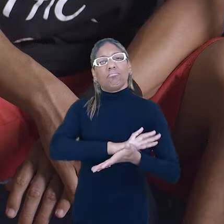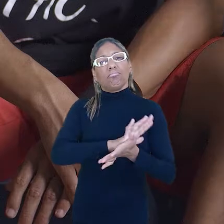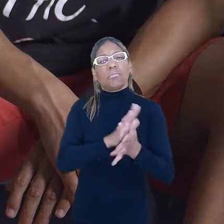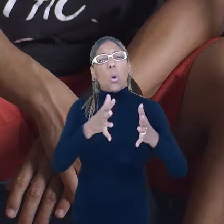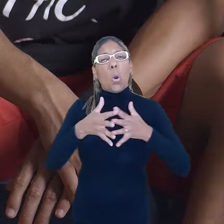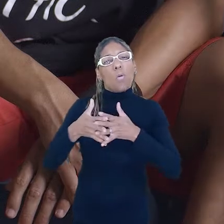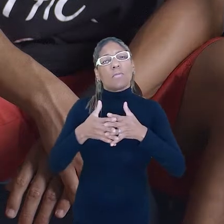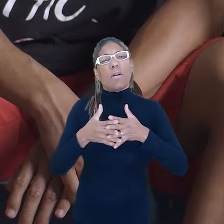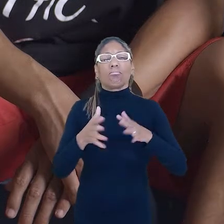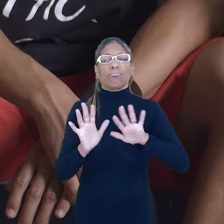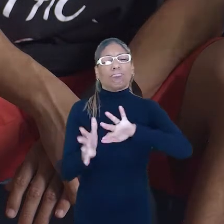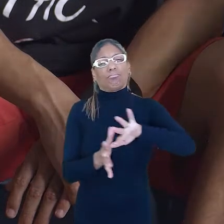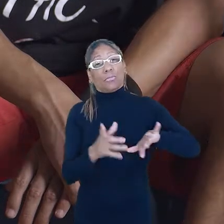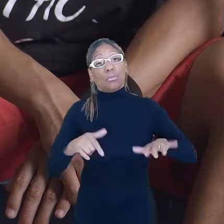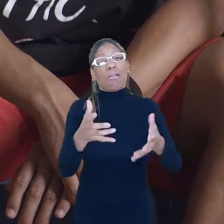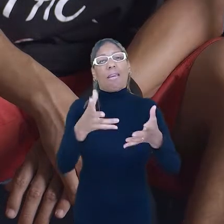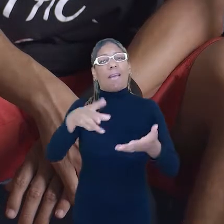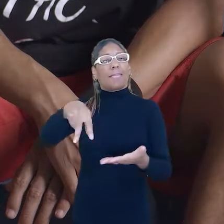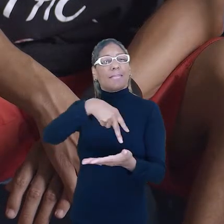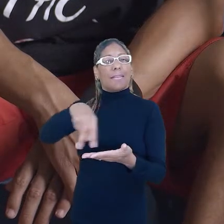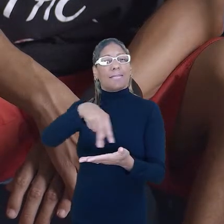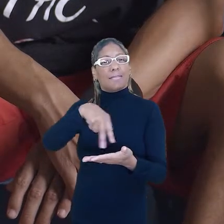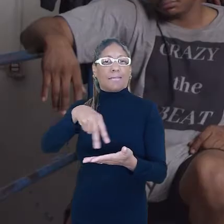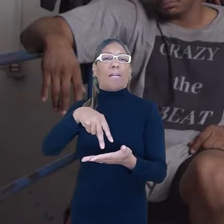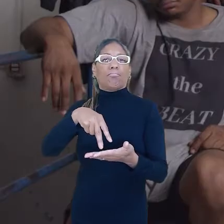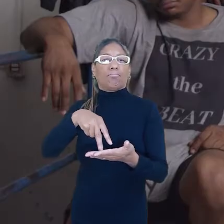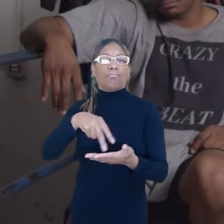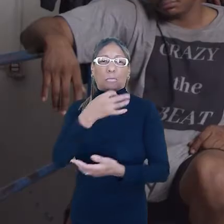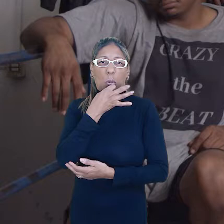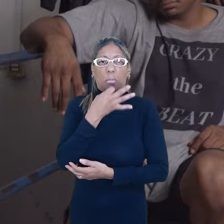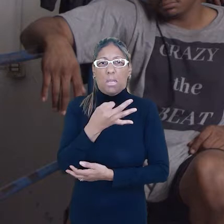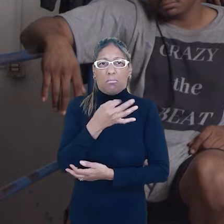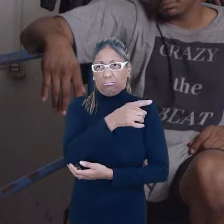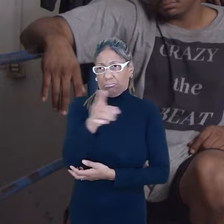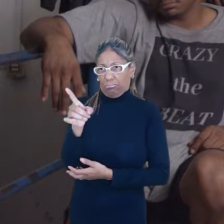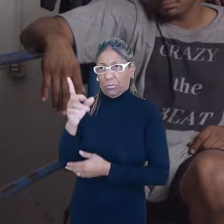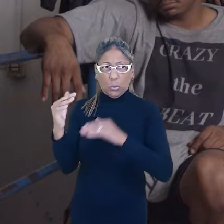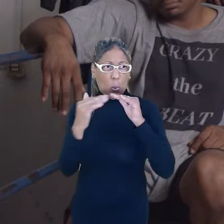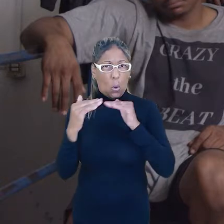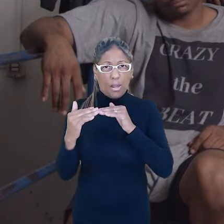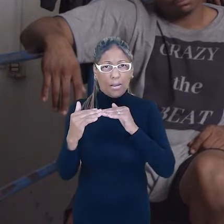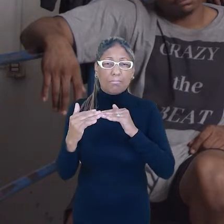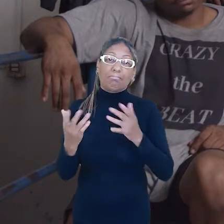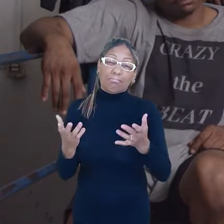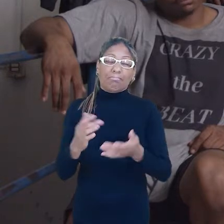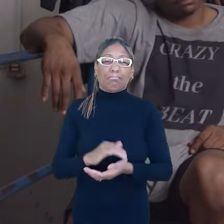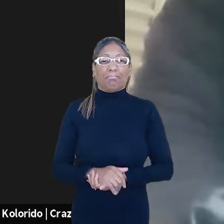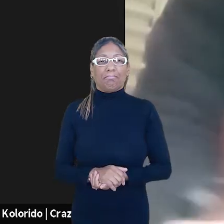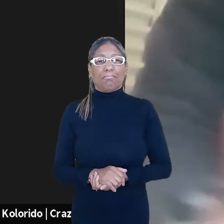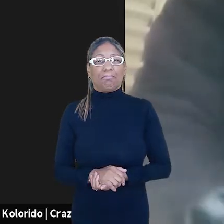preconceito, sem confusão. A gente quer dançar. Essa é a nossa opinião. Não sei se todos concordam comigo aqui.